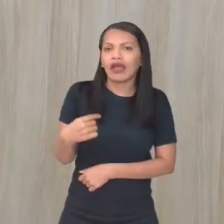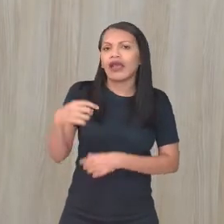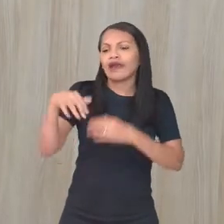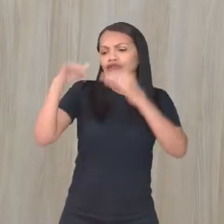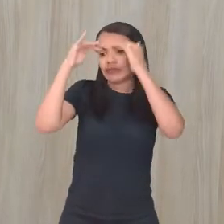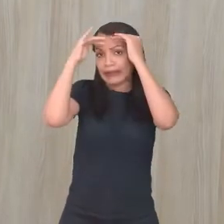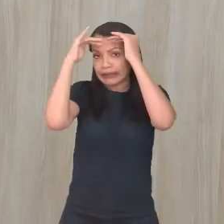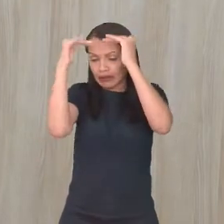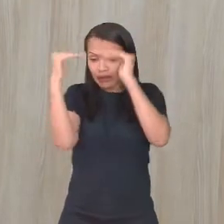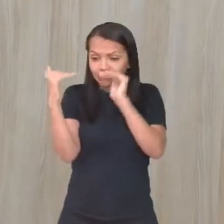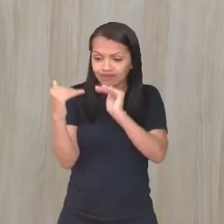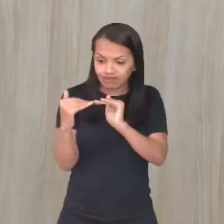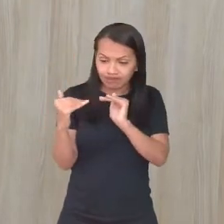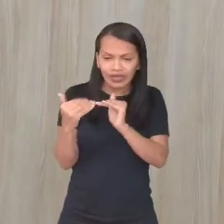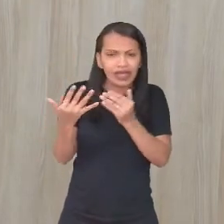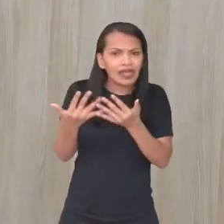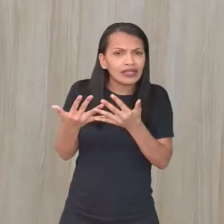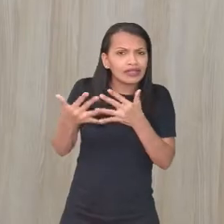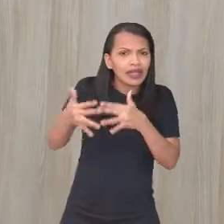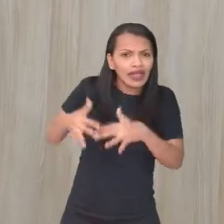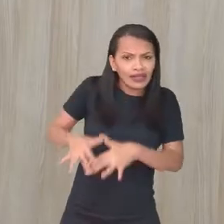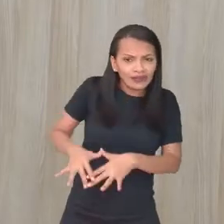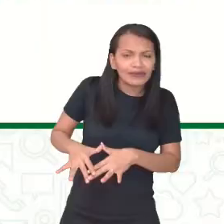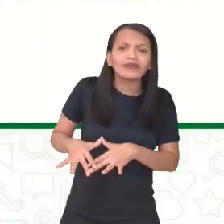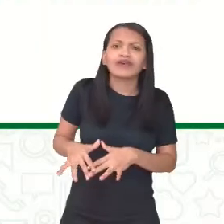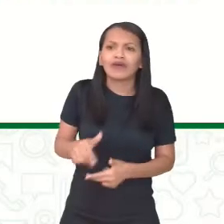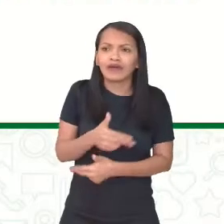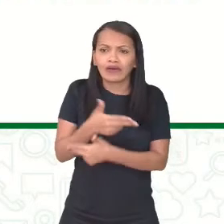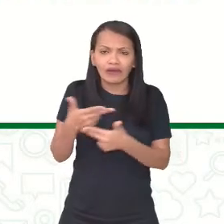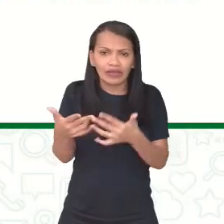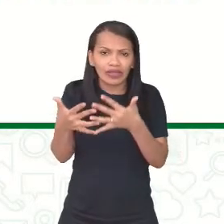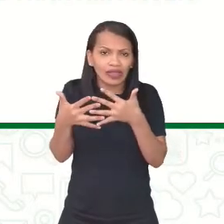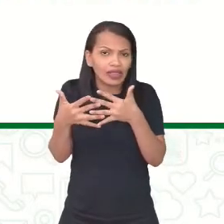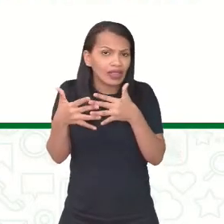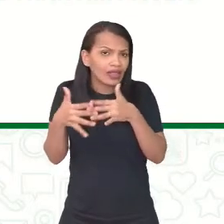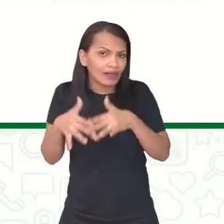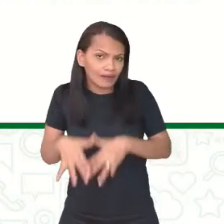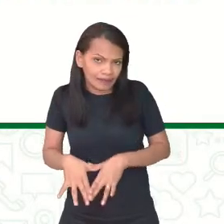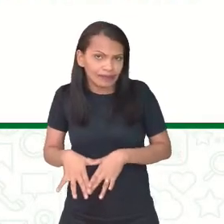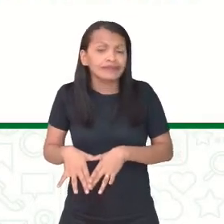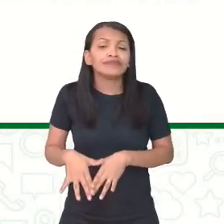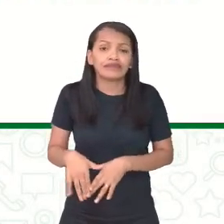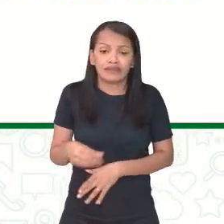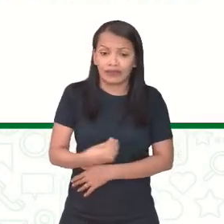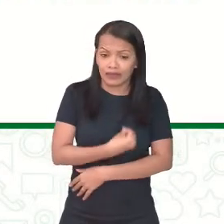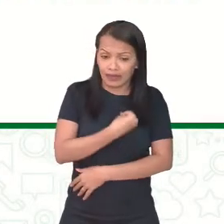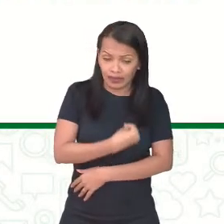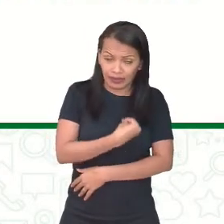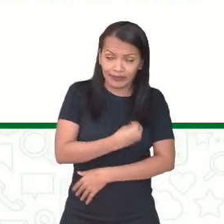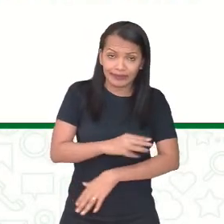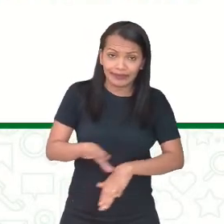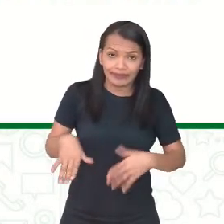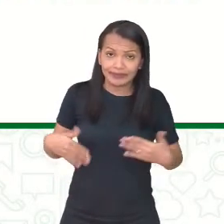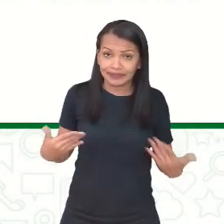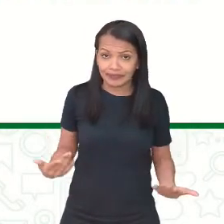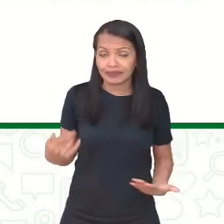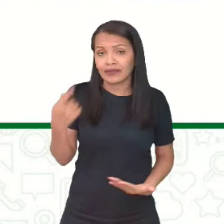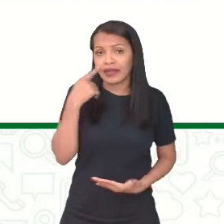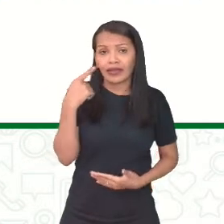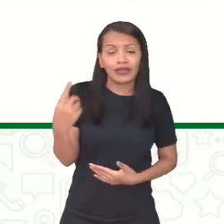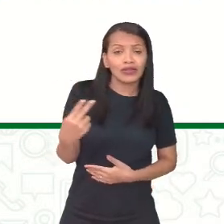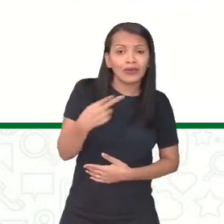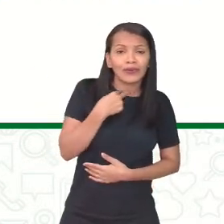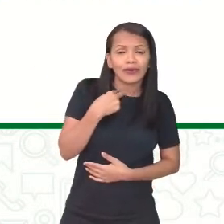consensual. Natural, como eu trouxe antes, é algo natural. A sexualidade, ela faz parte da vida. Então, a gente não